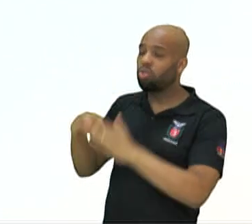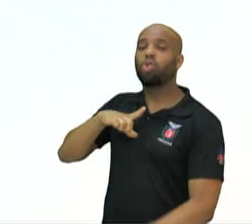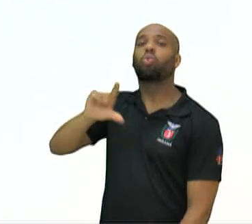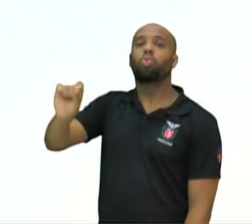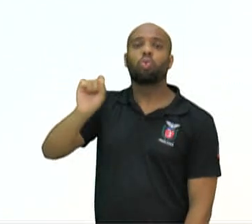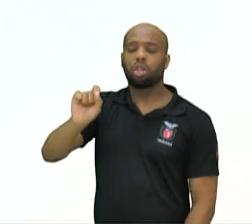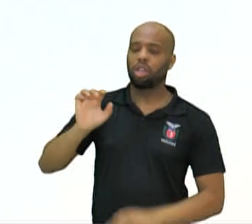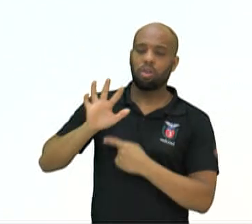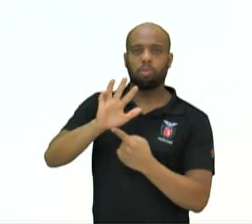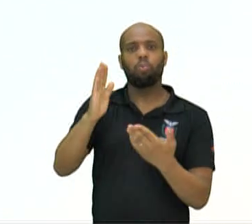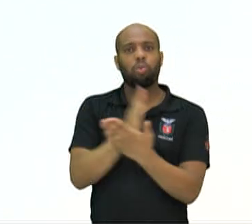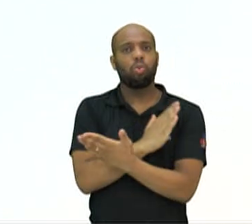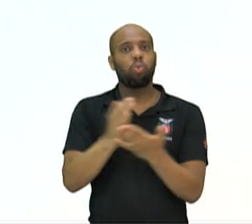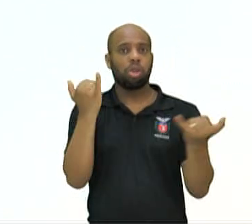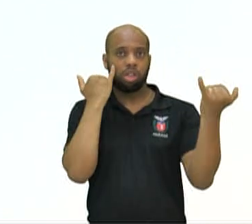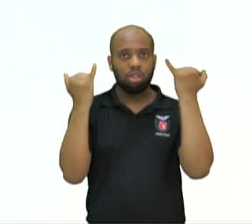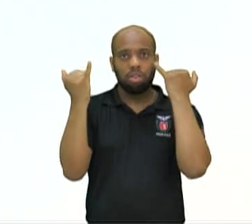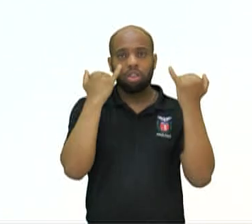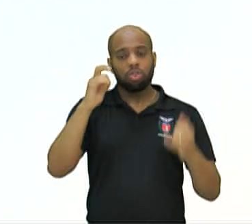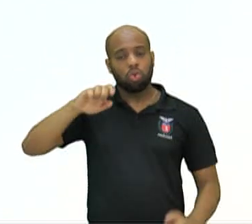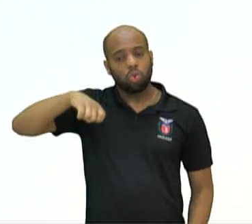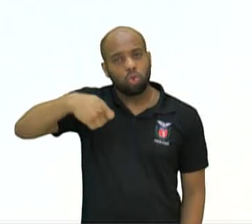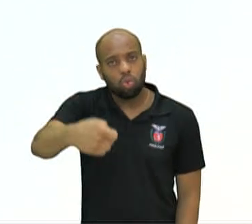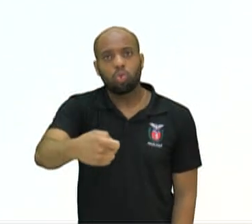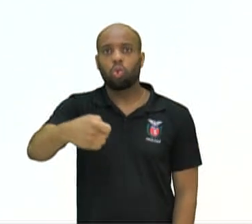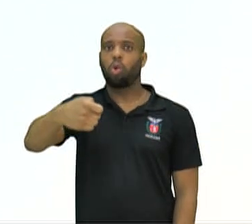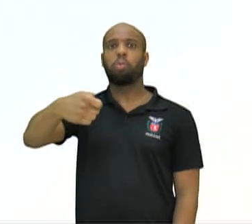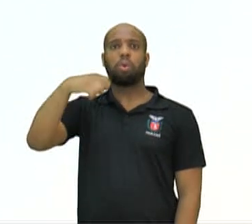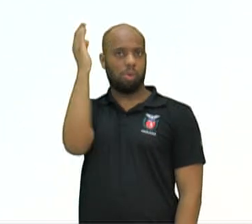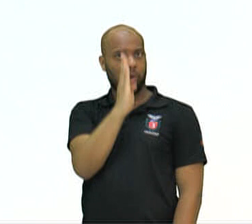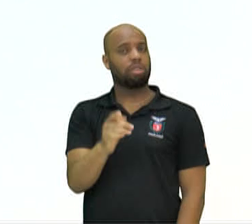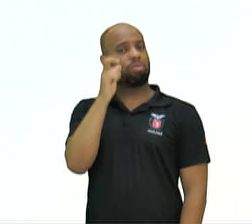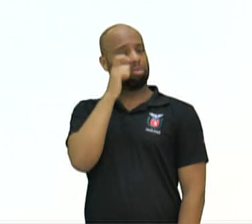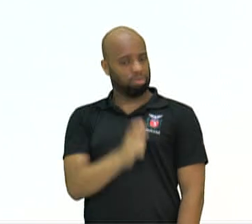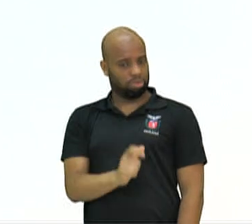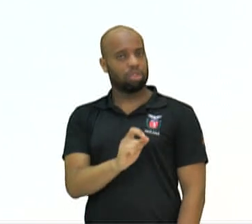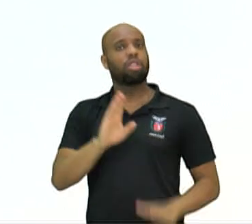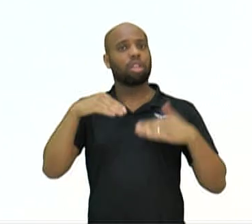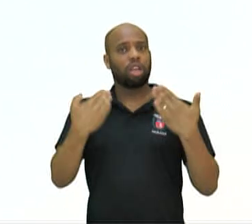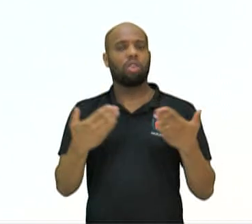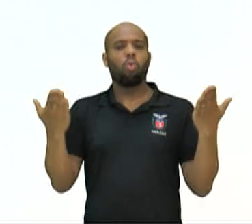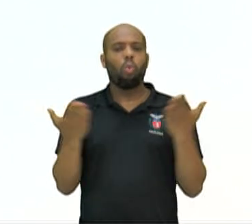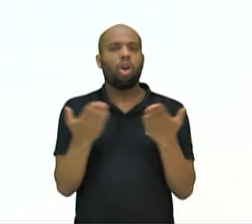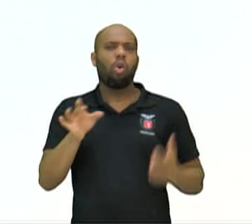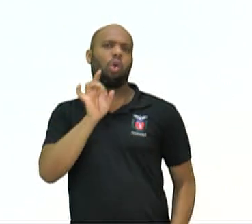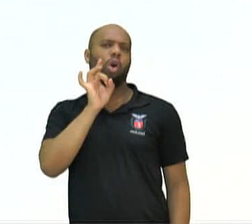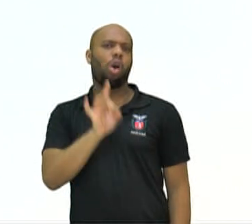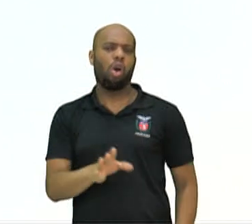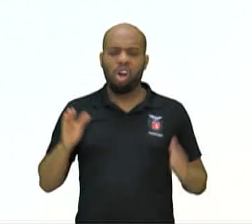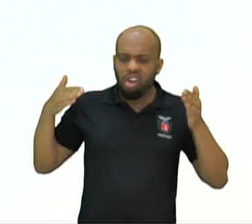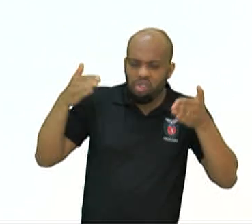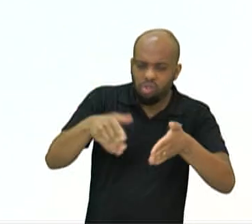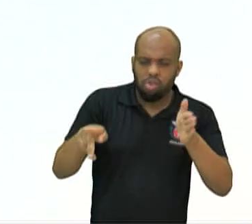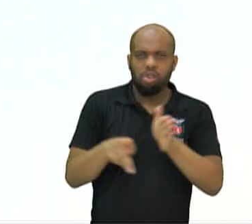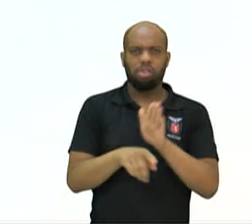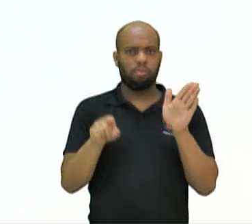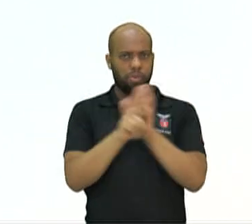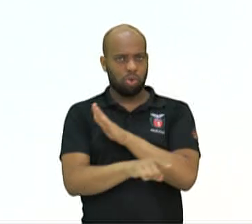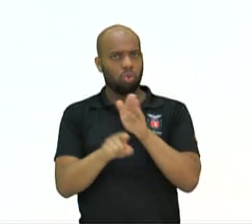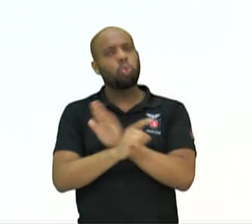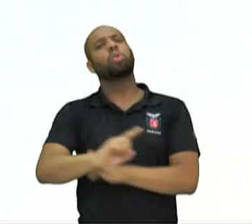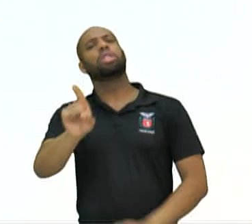traz algumas informações muito interessantes. Então não vamos apenas nos ater nas